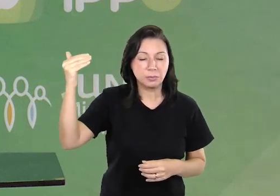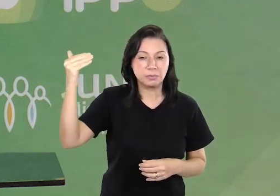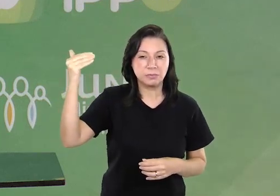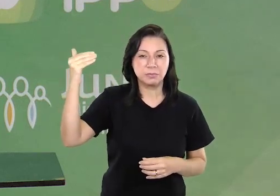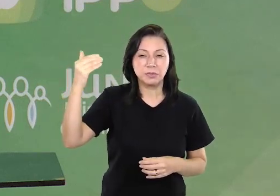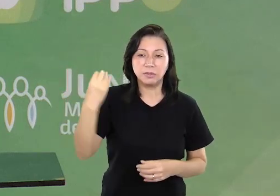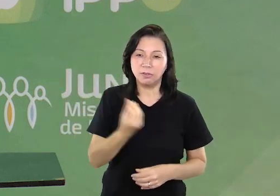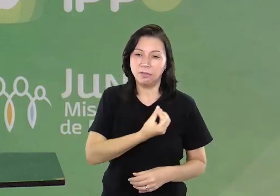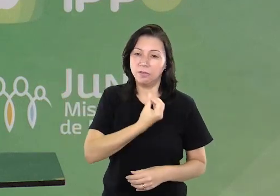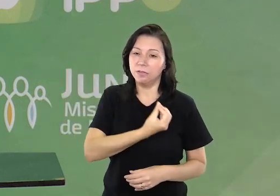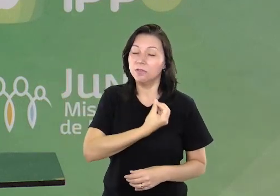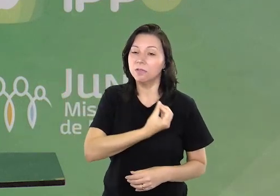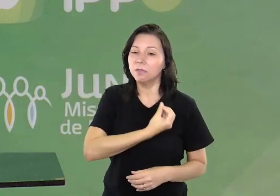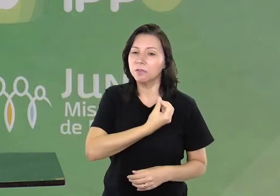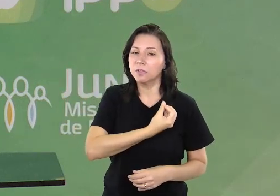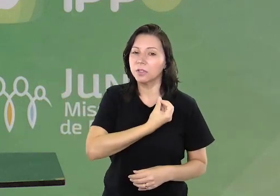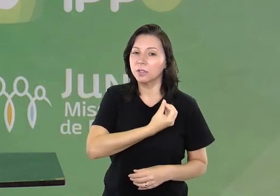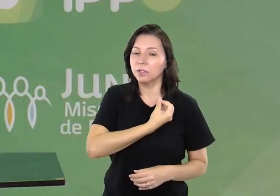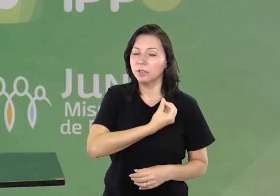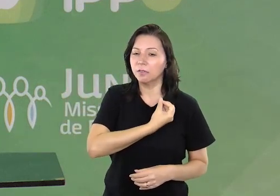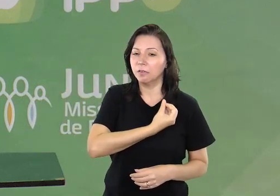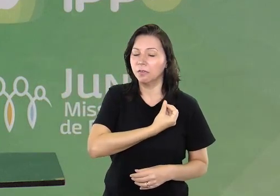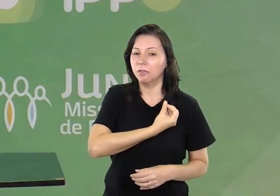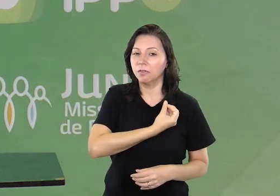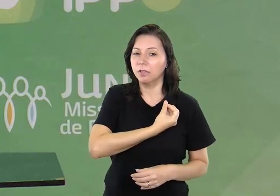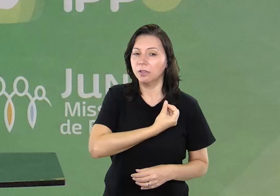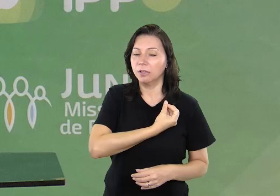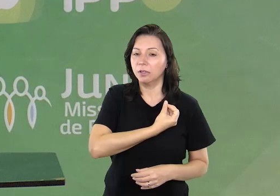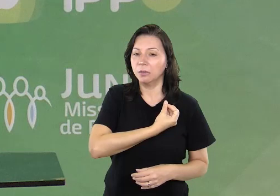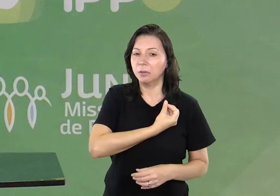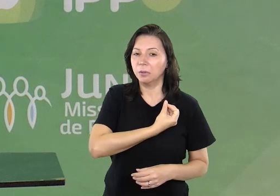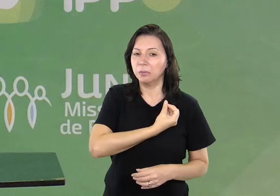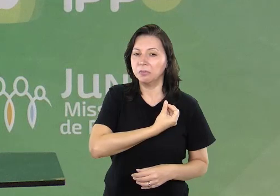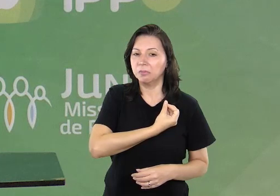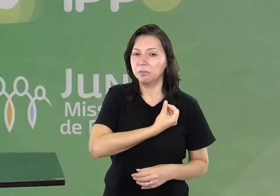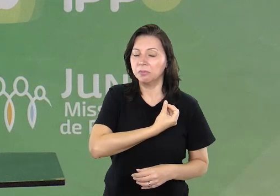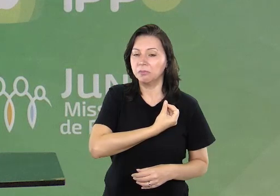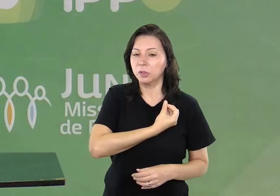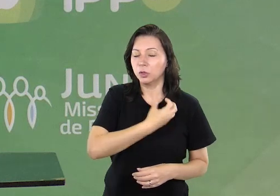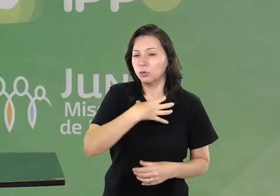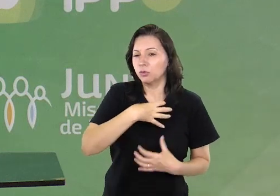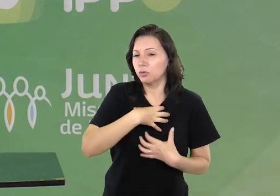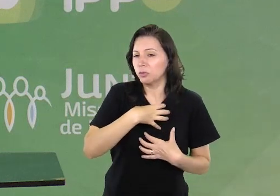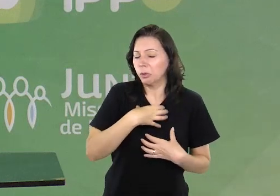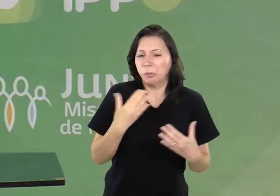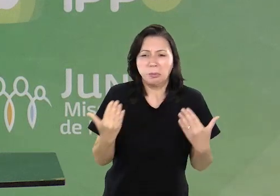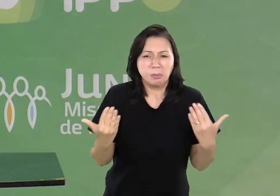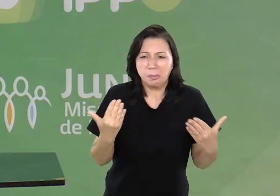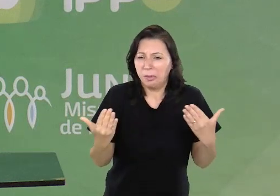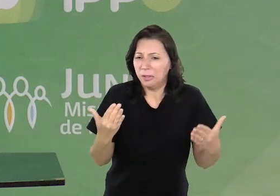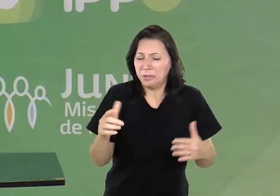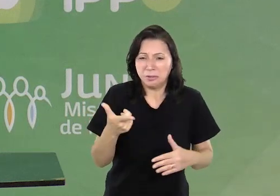viveu de forma sem Paralelos na história de Israel